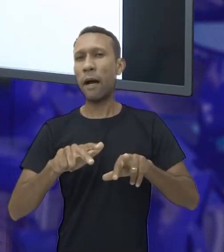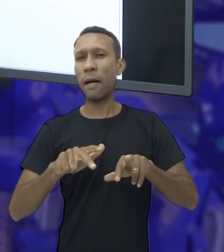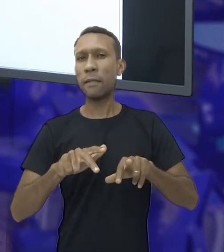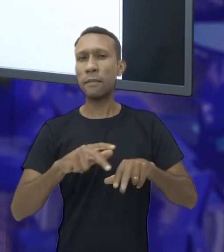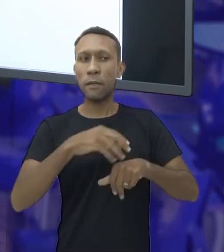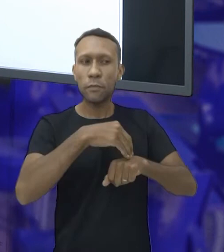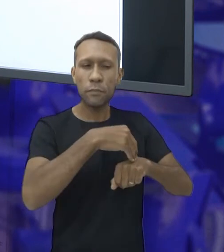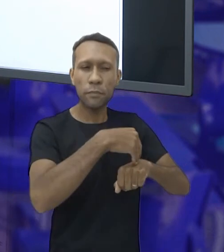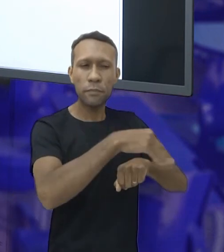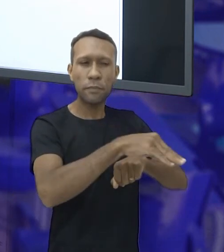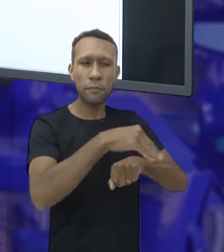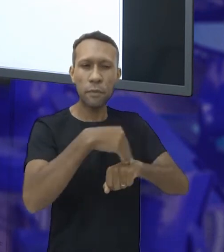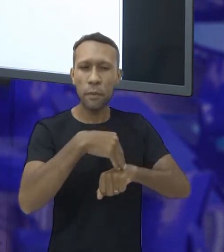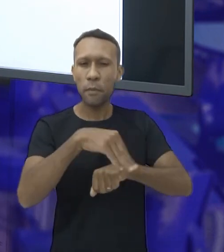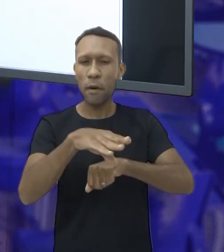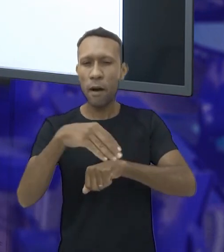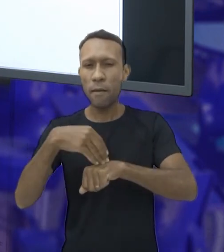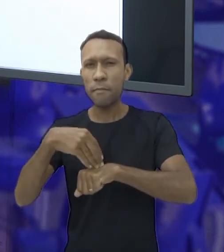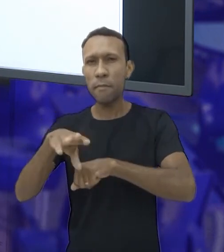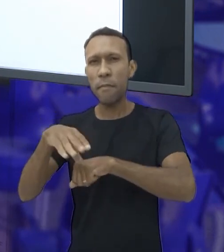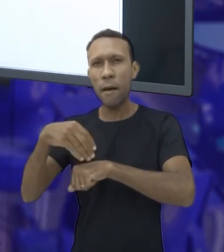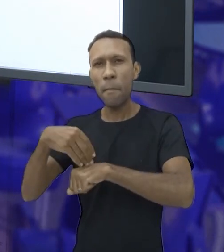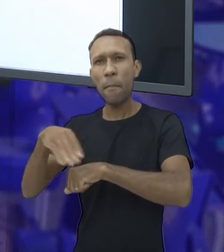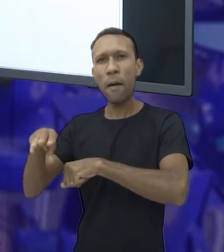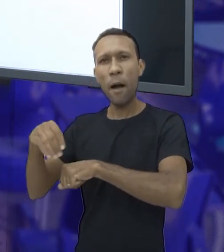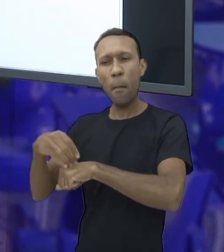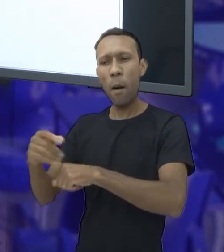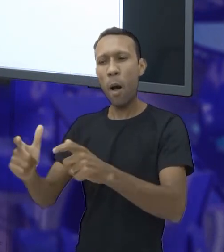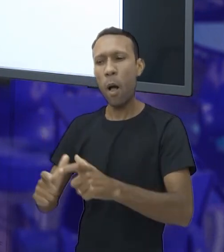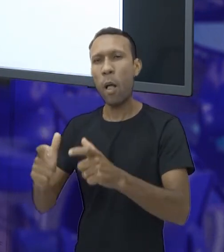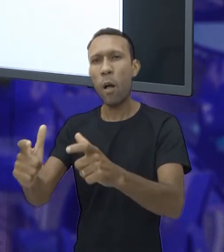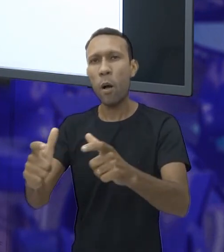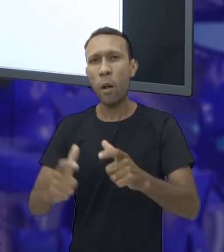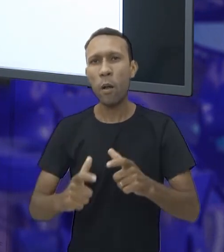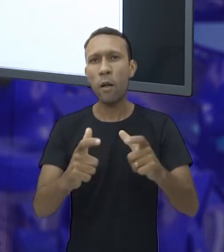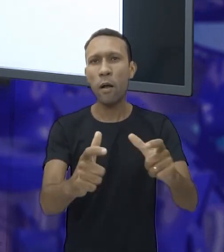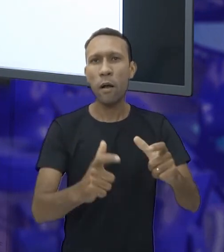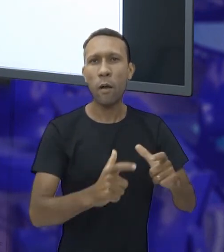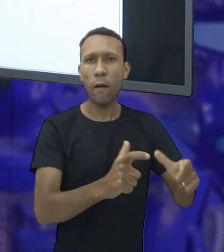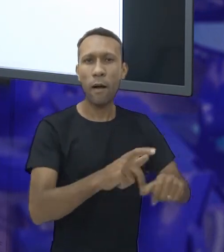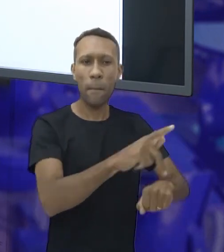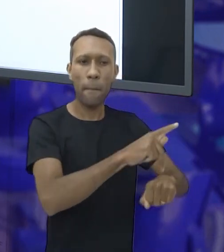passaram a colocar filiais das suas poderosas indústrias multinacionais nestes